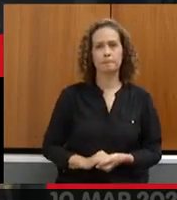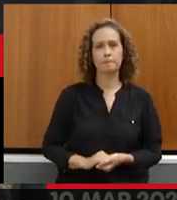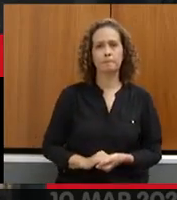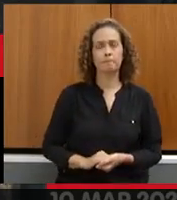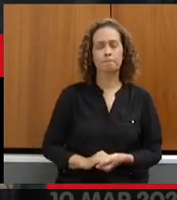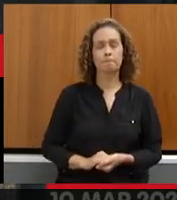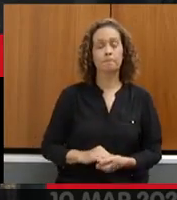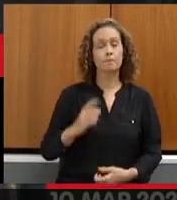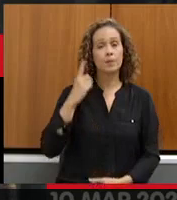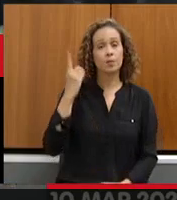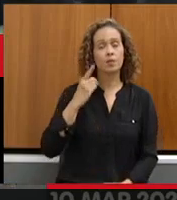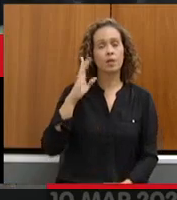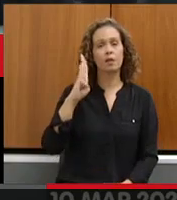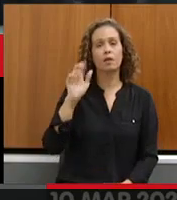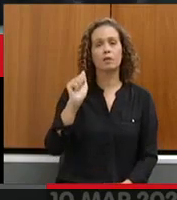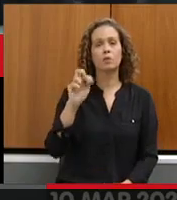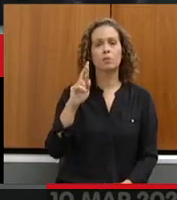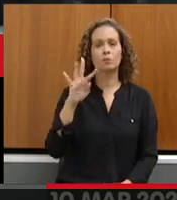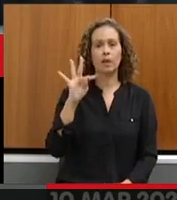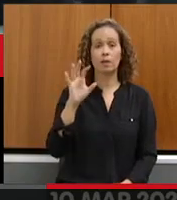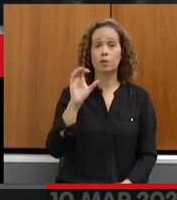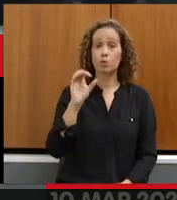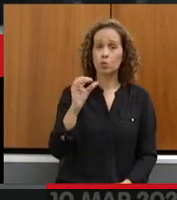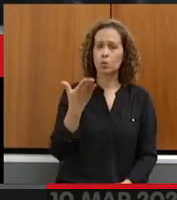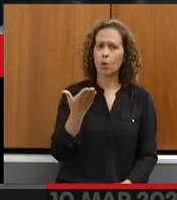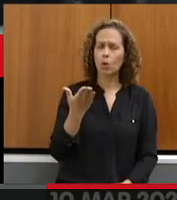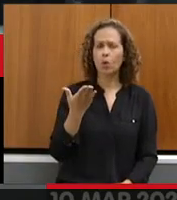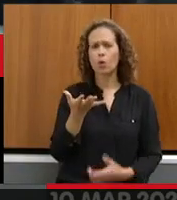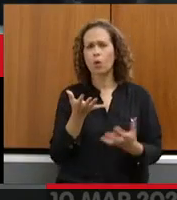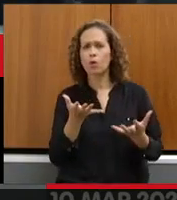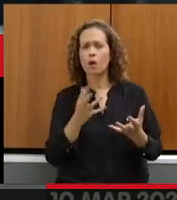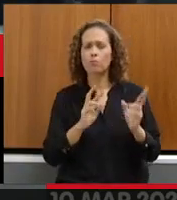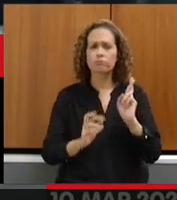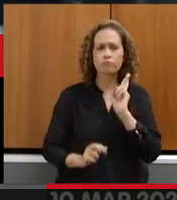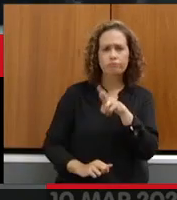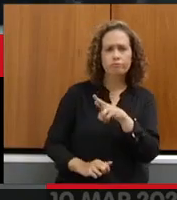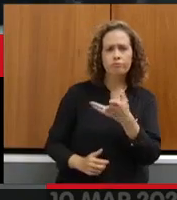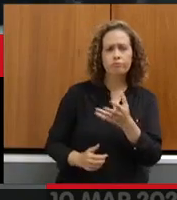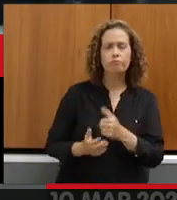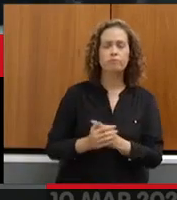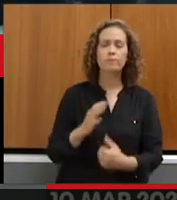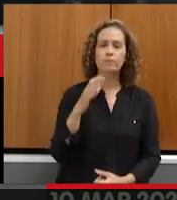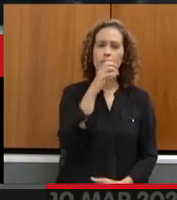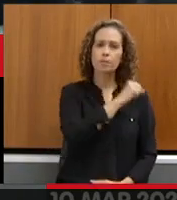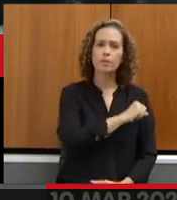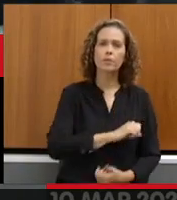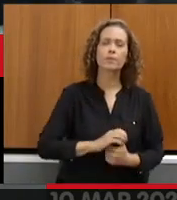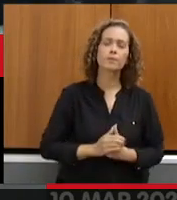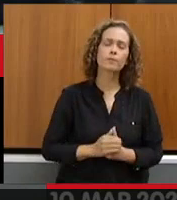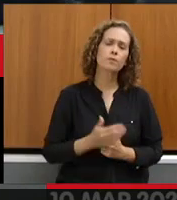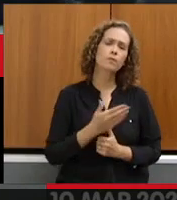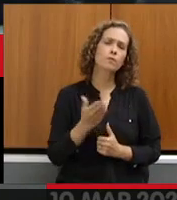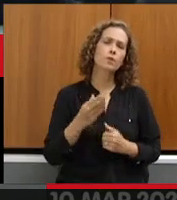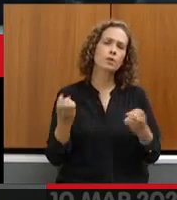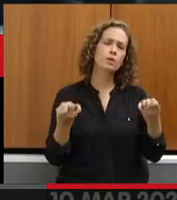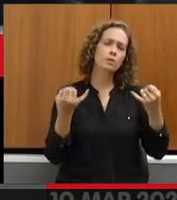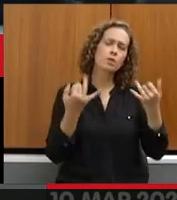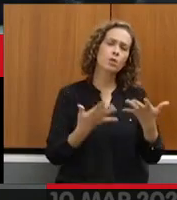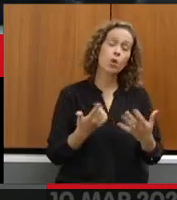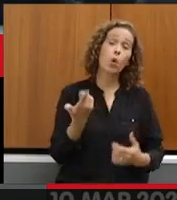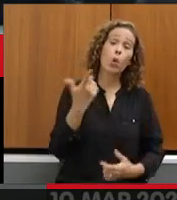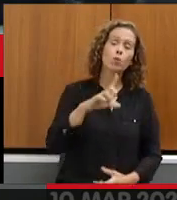o deputado batom que usar sua palavra para reta bem breve é um quando você falou que